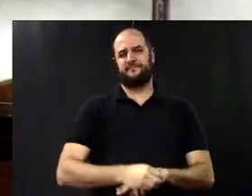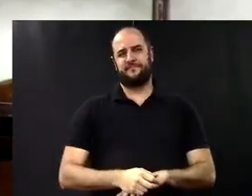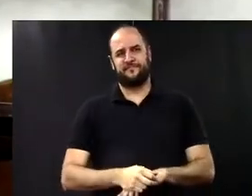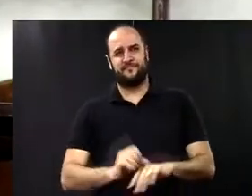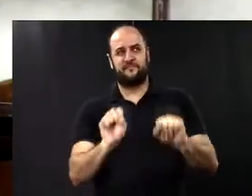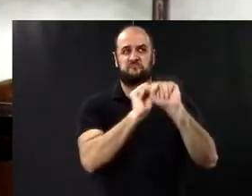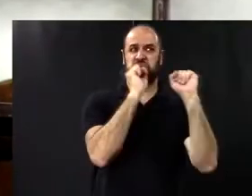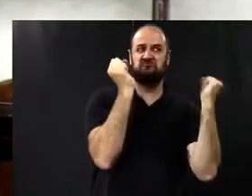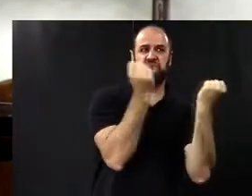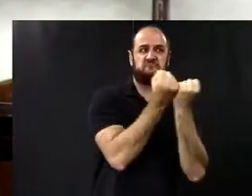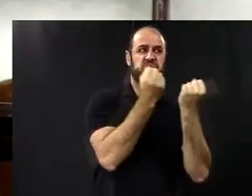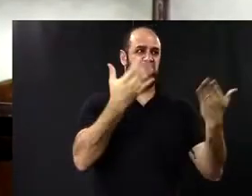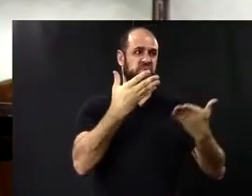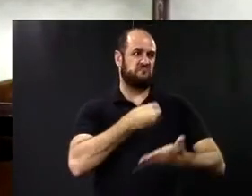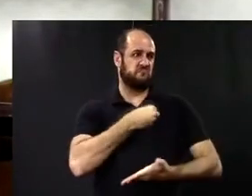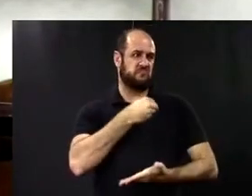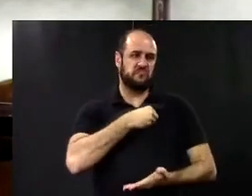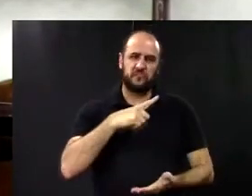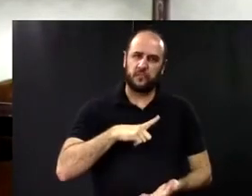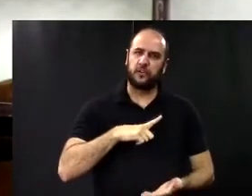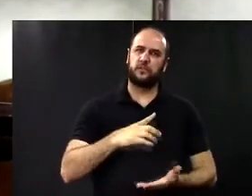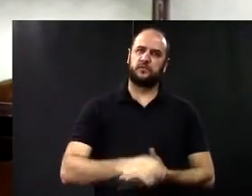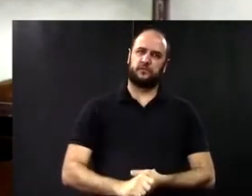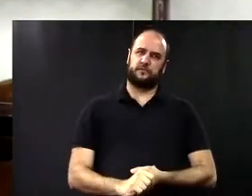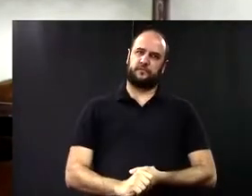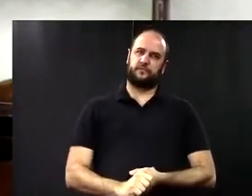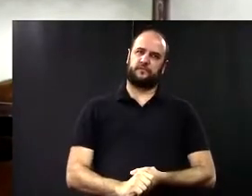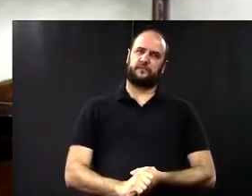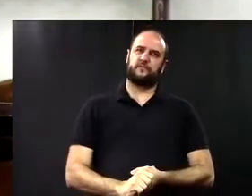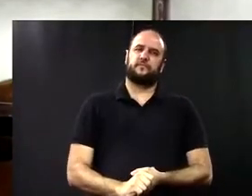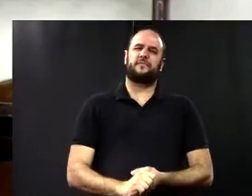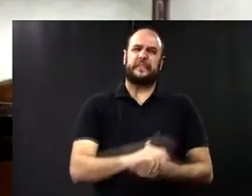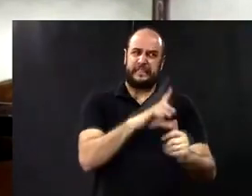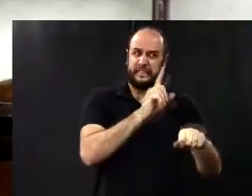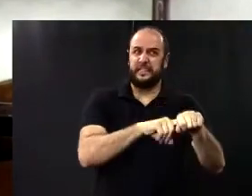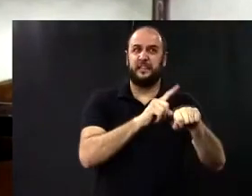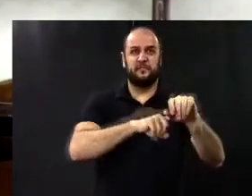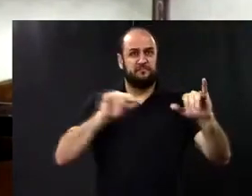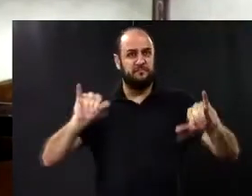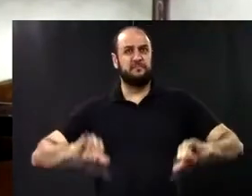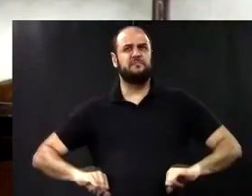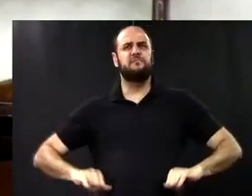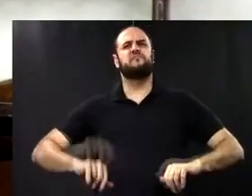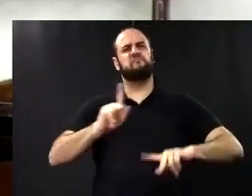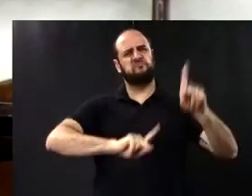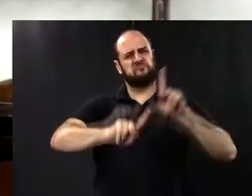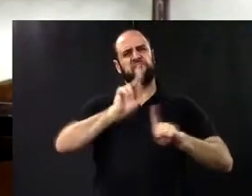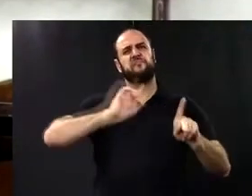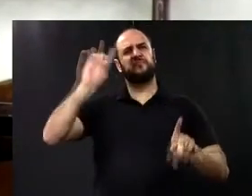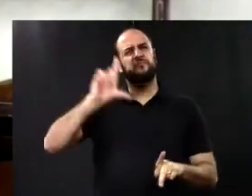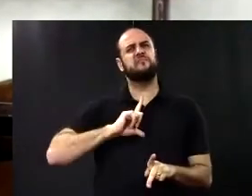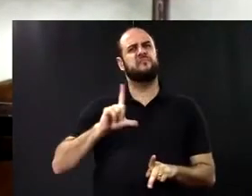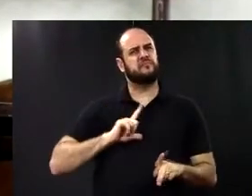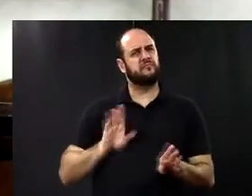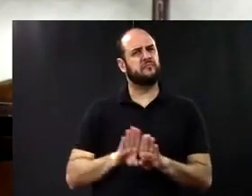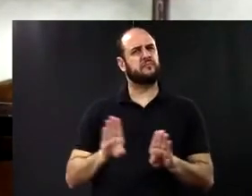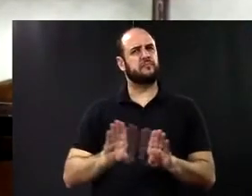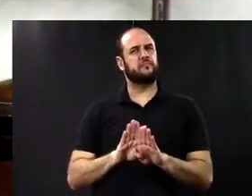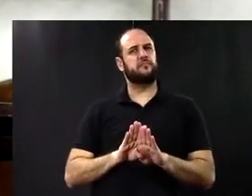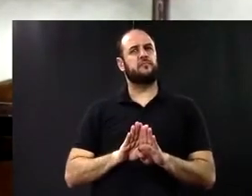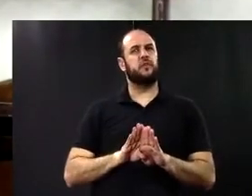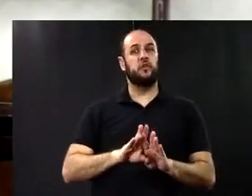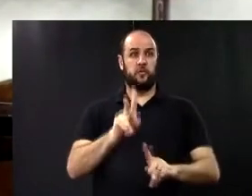cenário de pecado e em momentos de sofrimento que o povo de Deus passa, como esse povo que